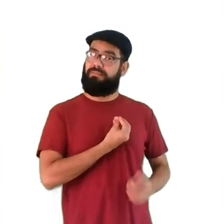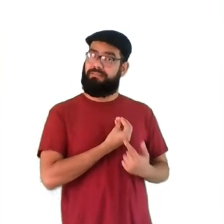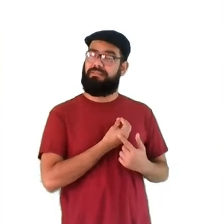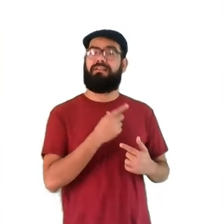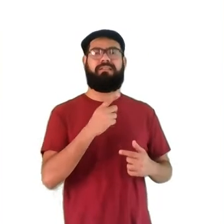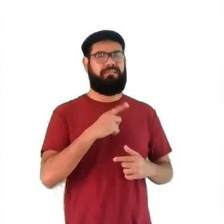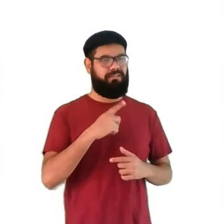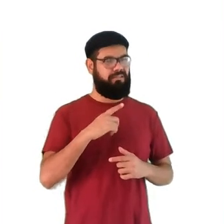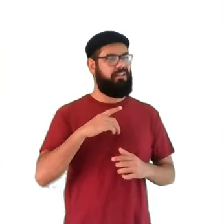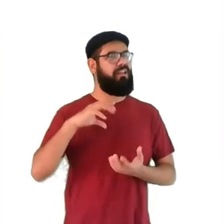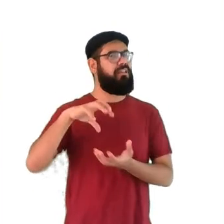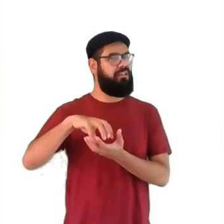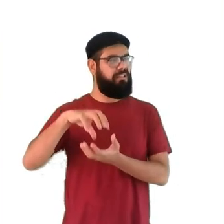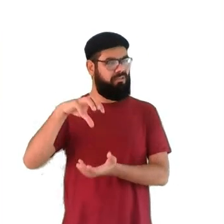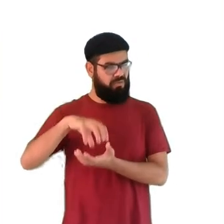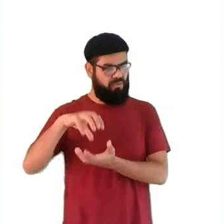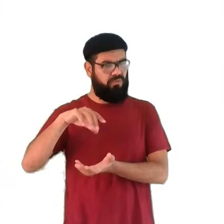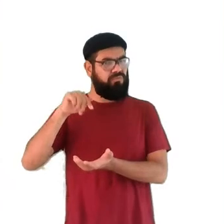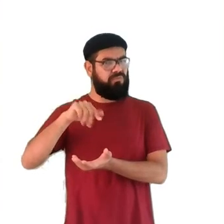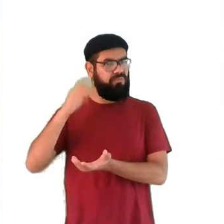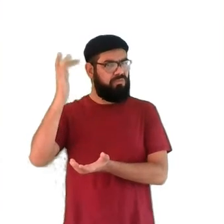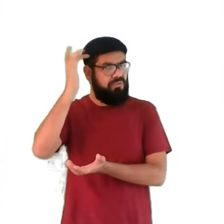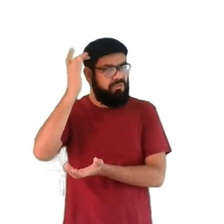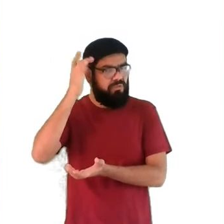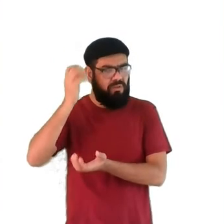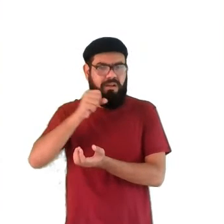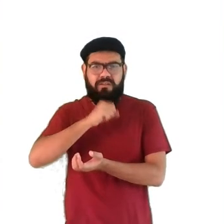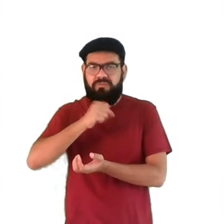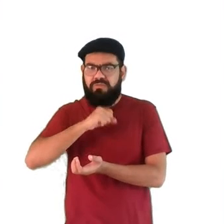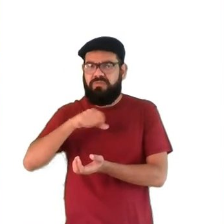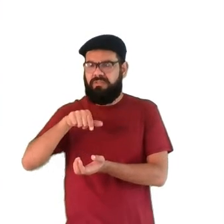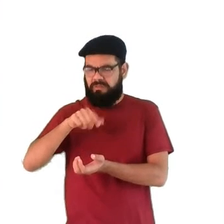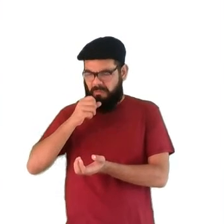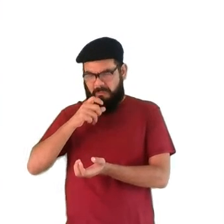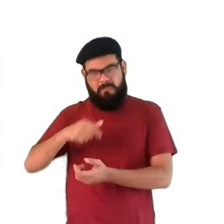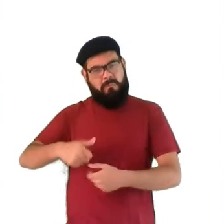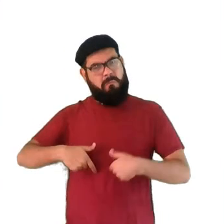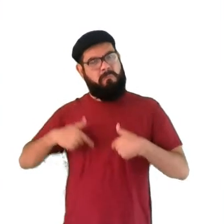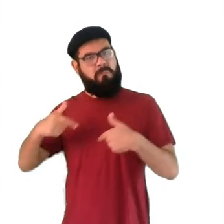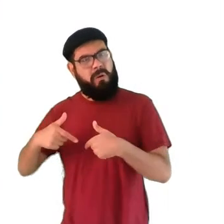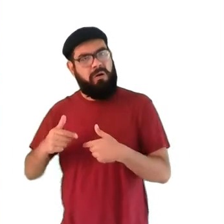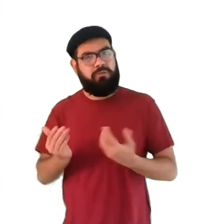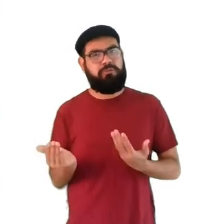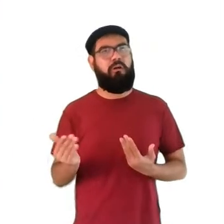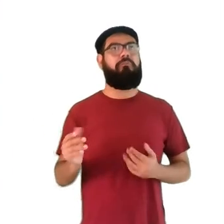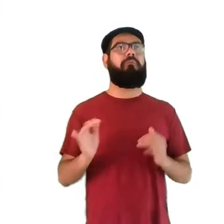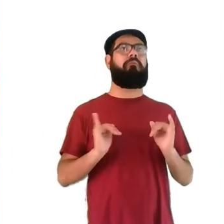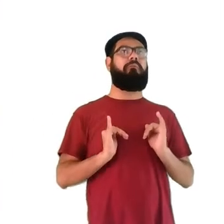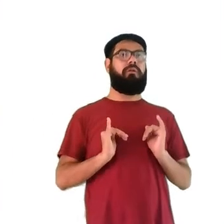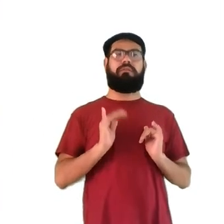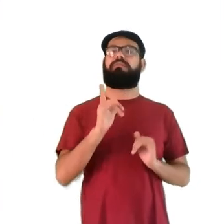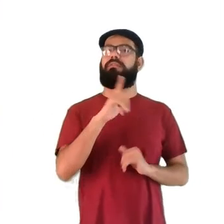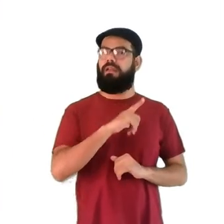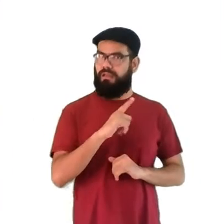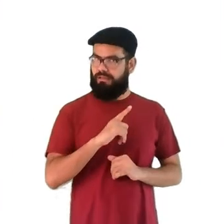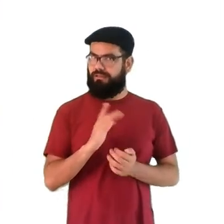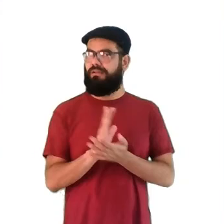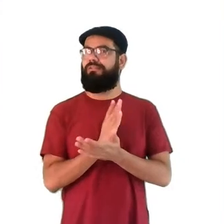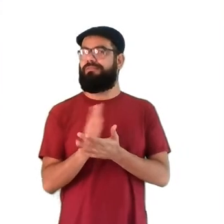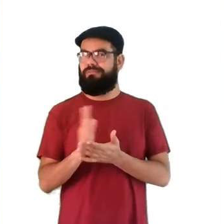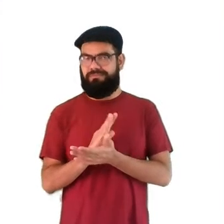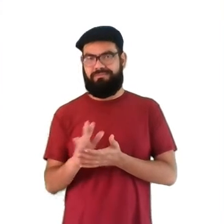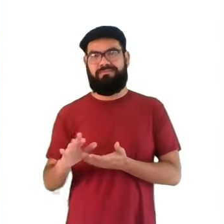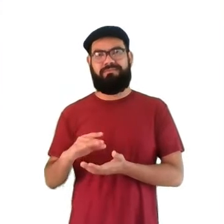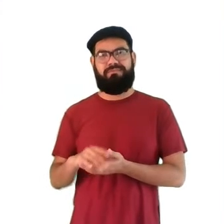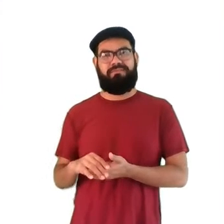que as pessoas jovens, né? Então, normalmente, quando está nessa fase do adulto maduro, de 40